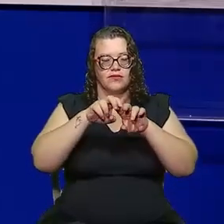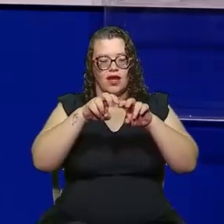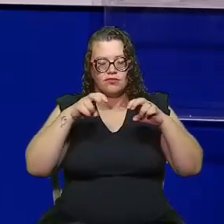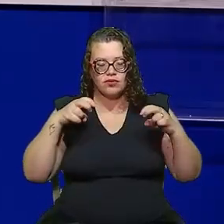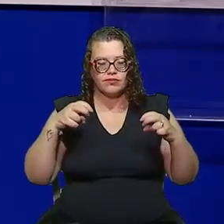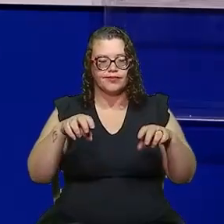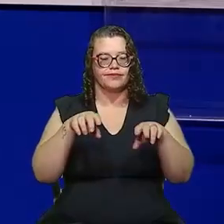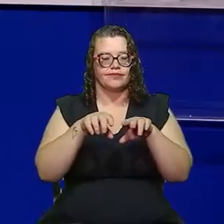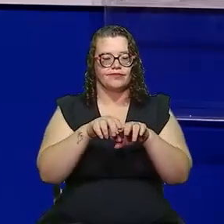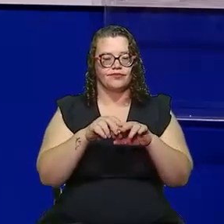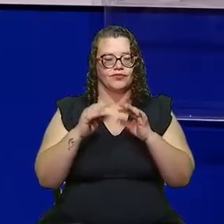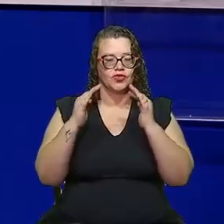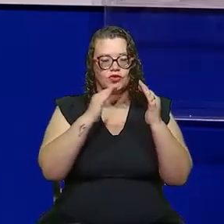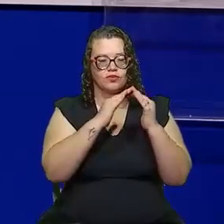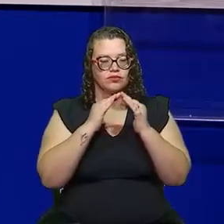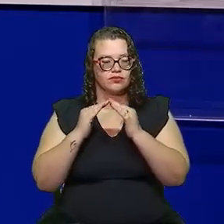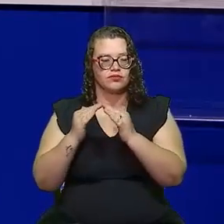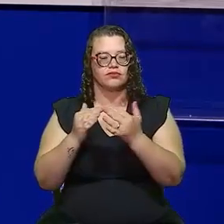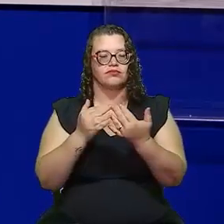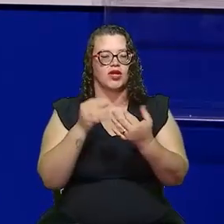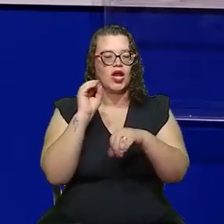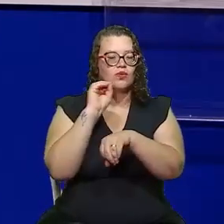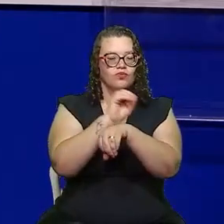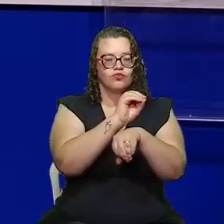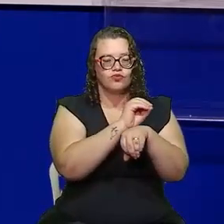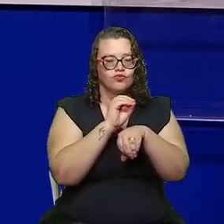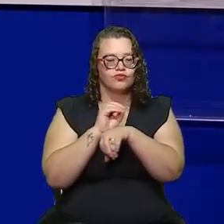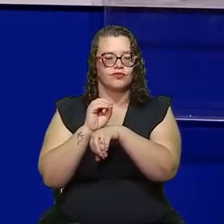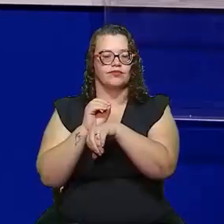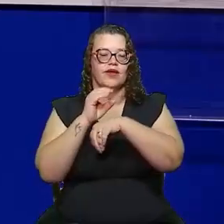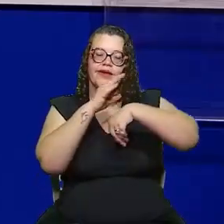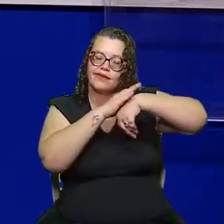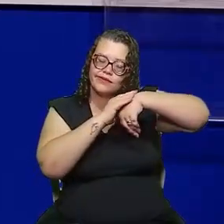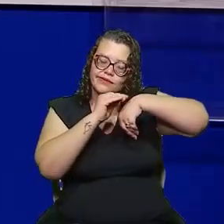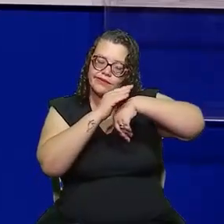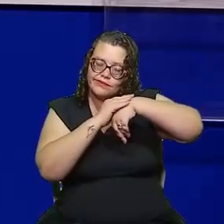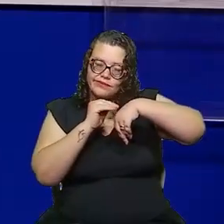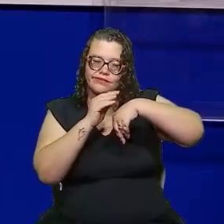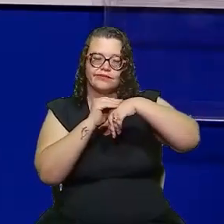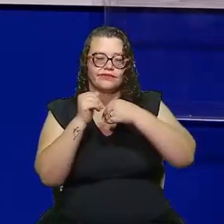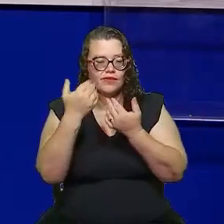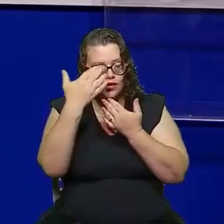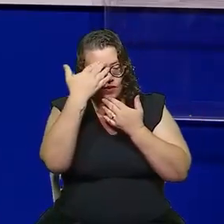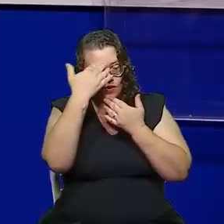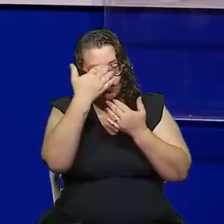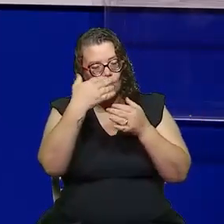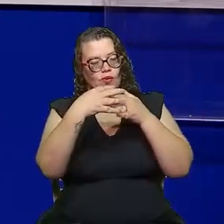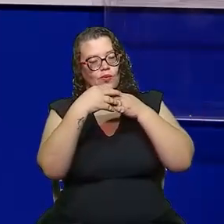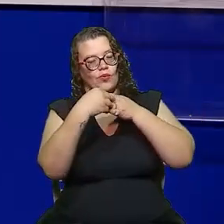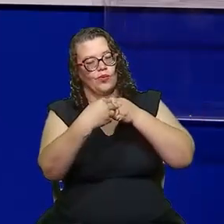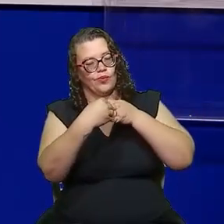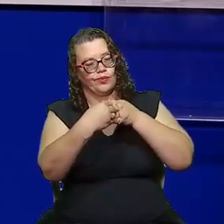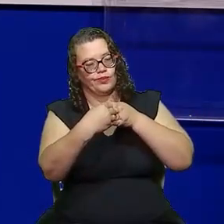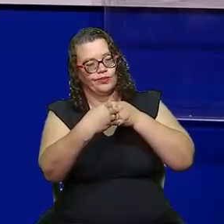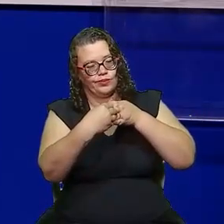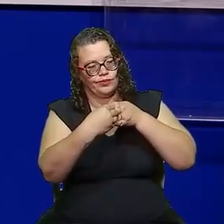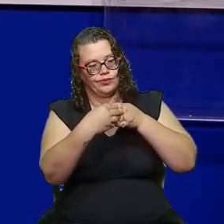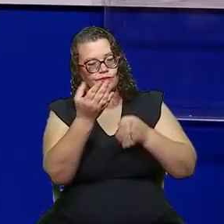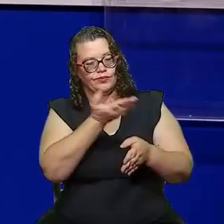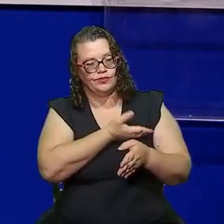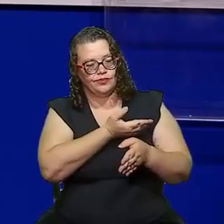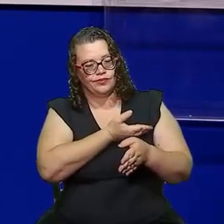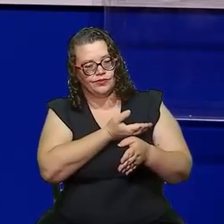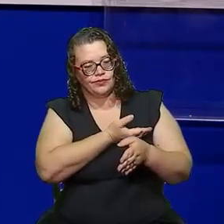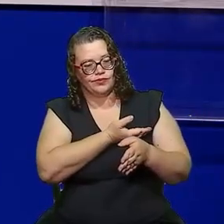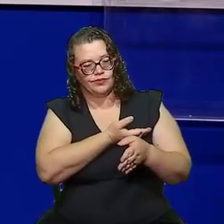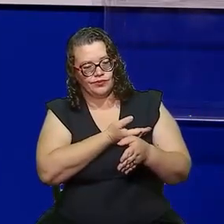Os convidados se assentam de trás dessa mesa. De frente ao lugar que cada um assenta, colado na mesa de frente para a plateia, há uma caixa transparente